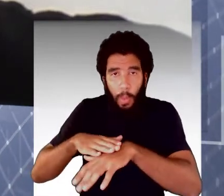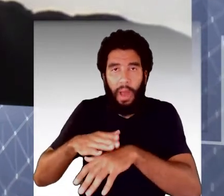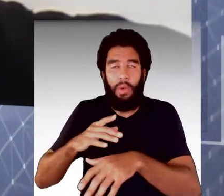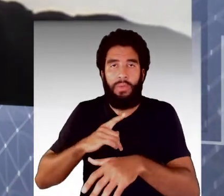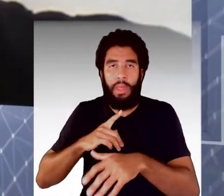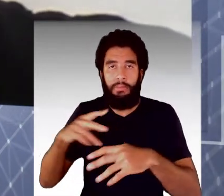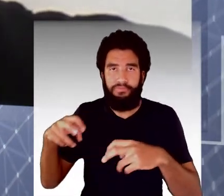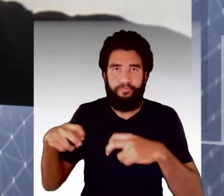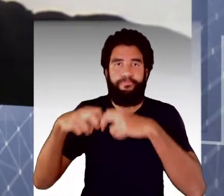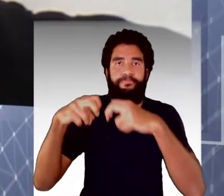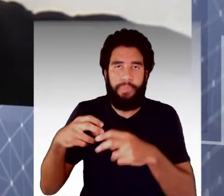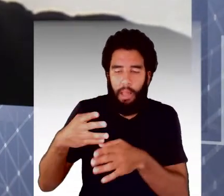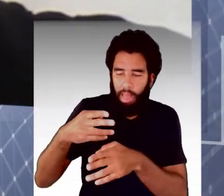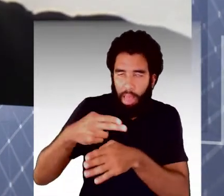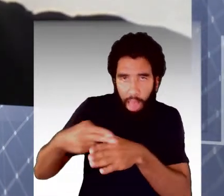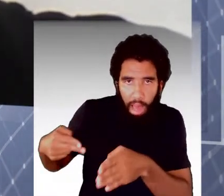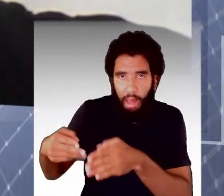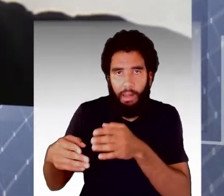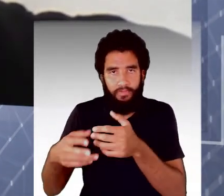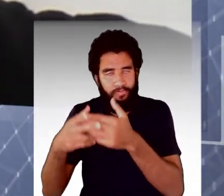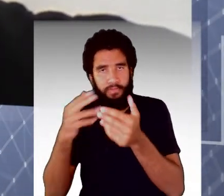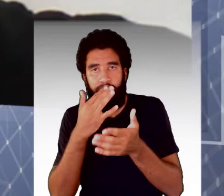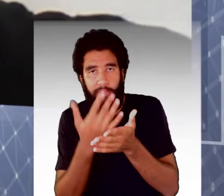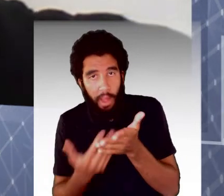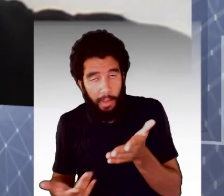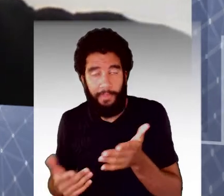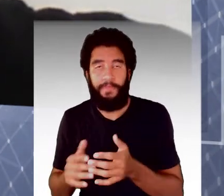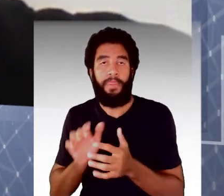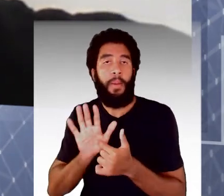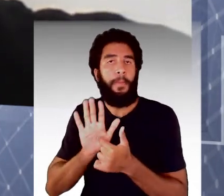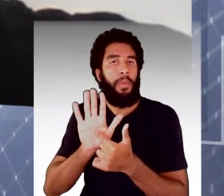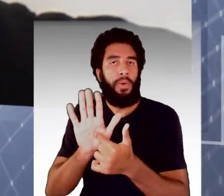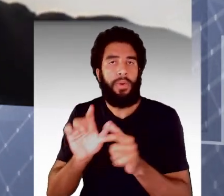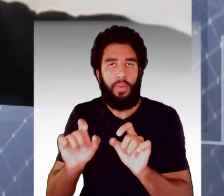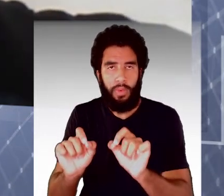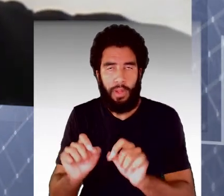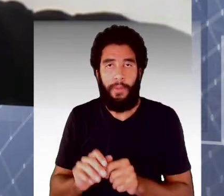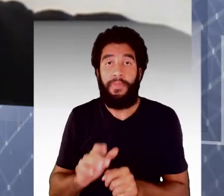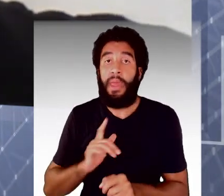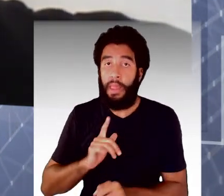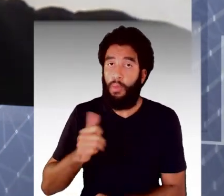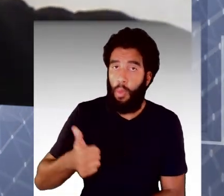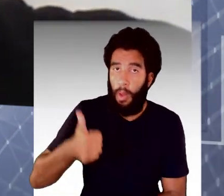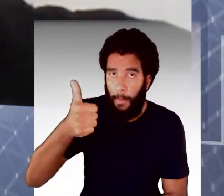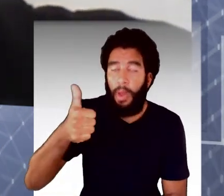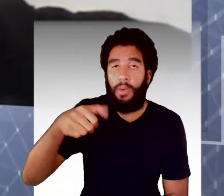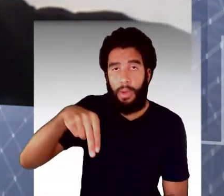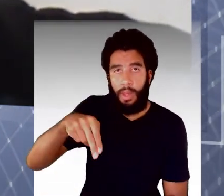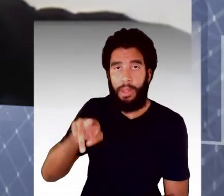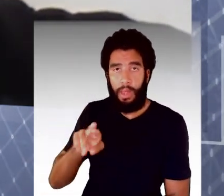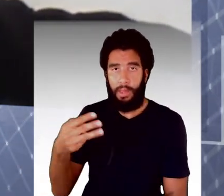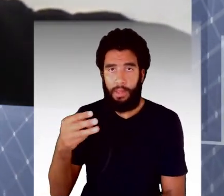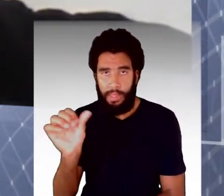com a NR36, com o aumento da fiscalização, em especial do Ministério Público do Trabalho, mas nós temos ainda uma